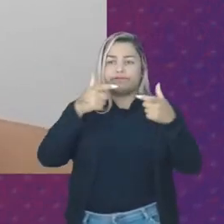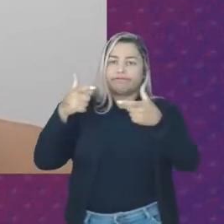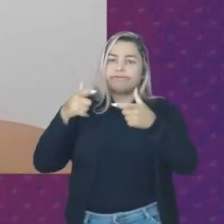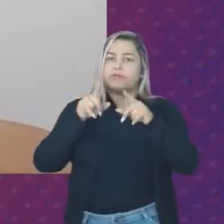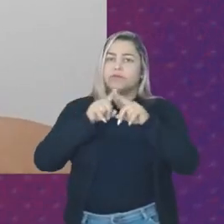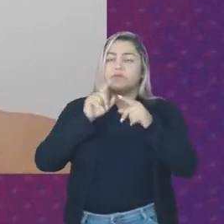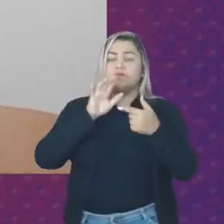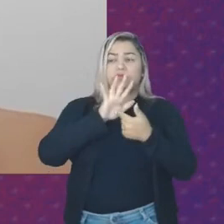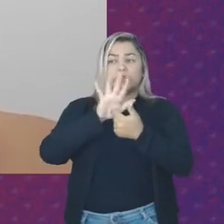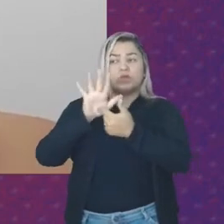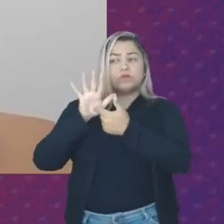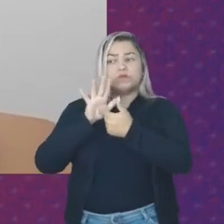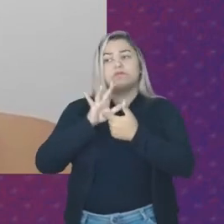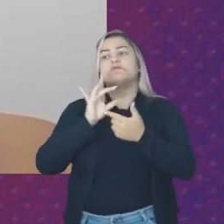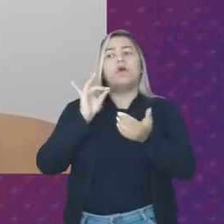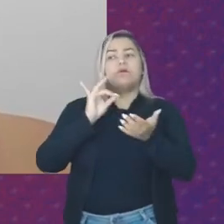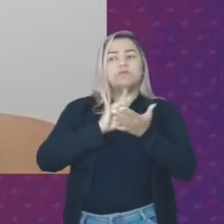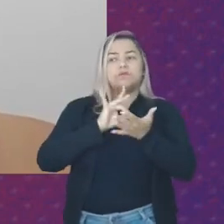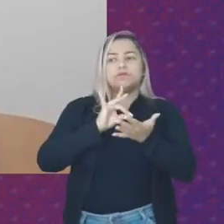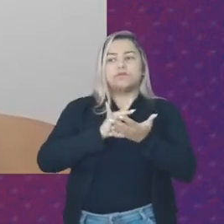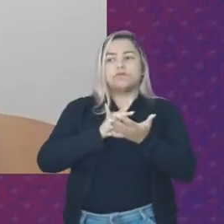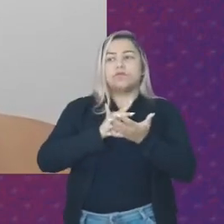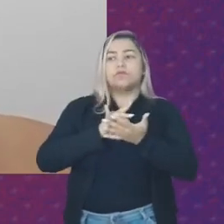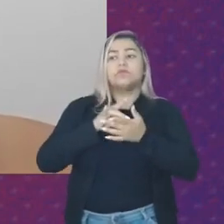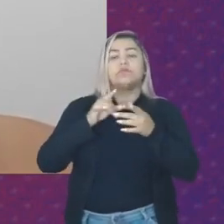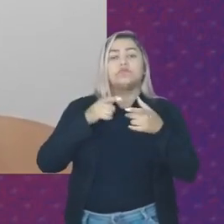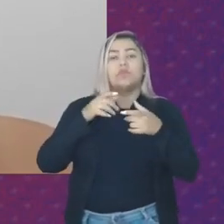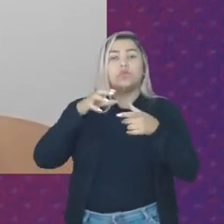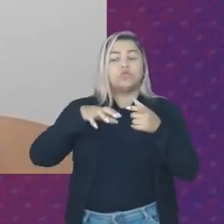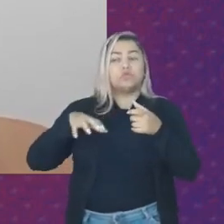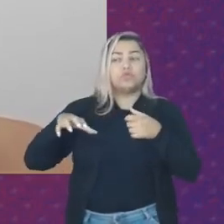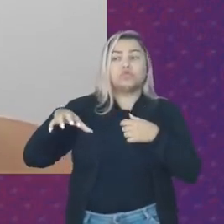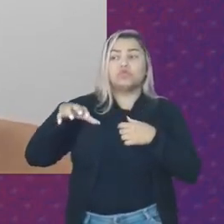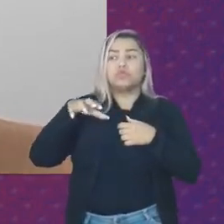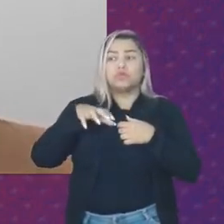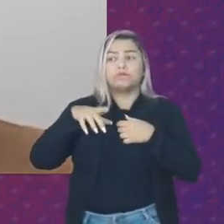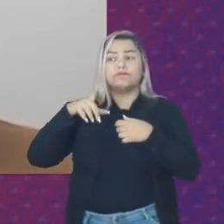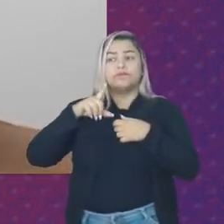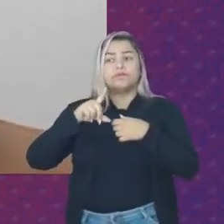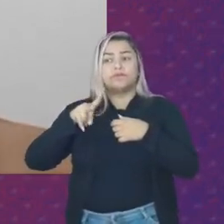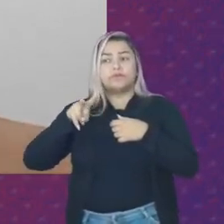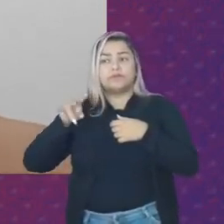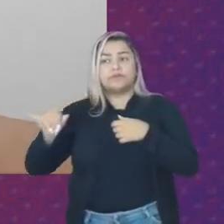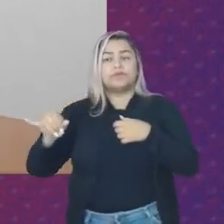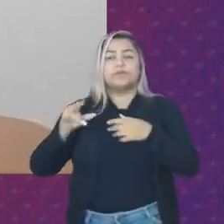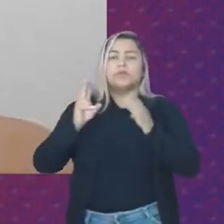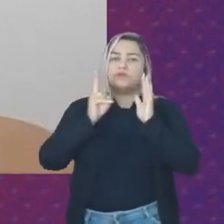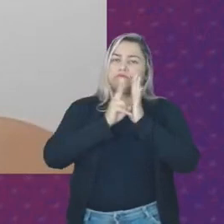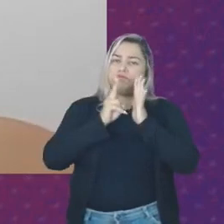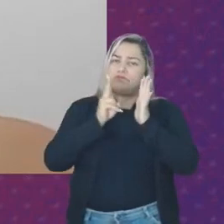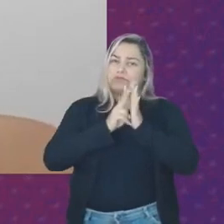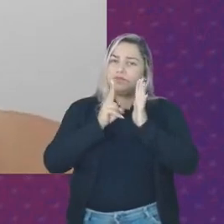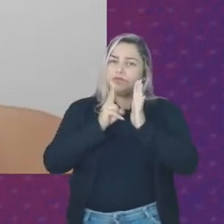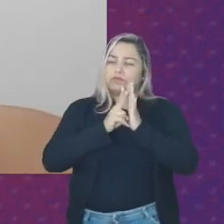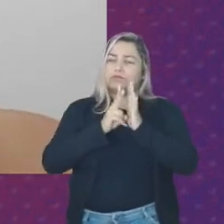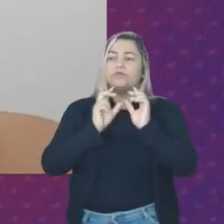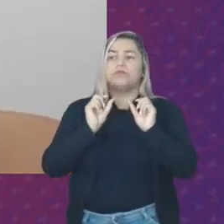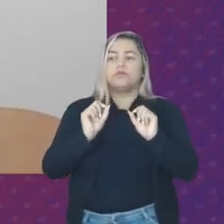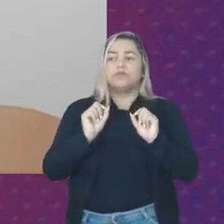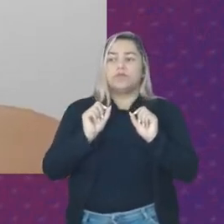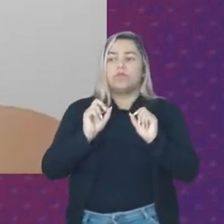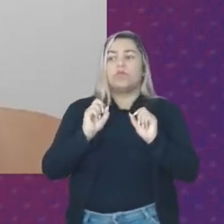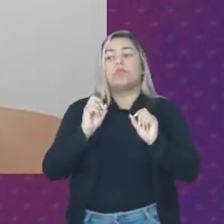mostrar a realidade dos territórios por onde passa, seja territórios indígenas,